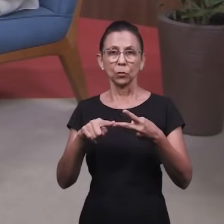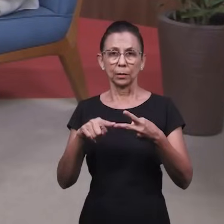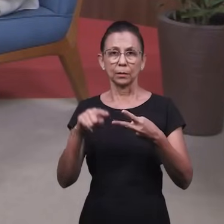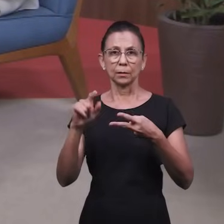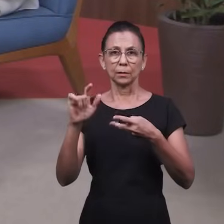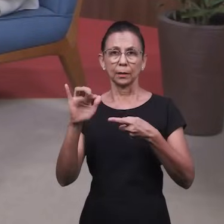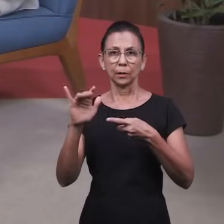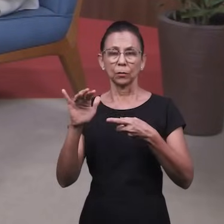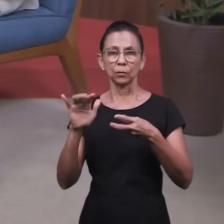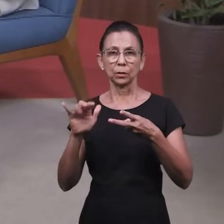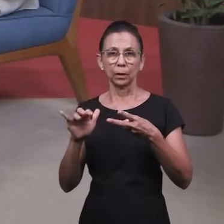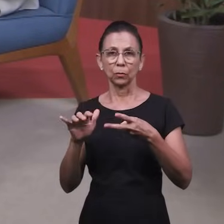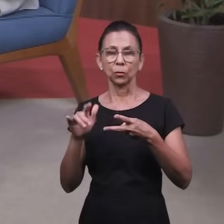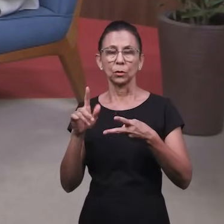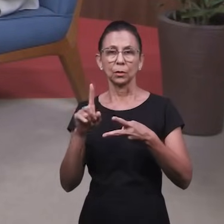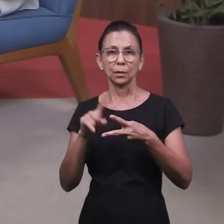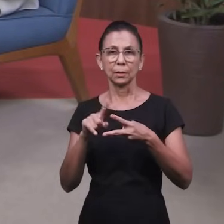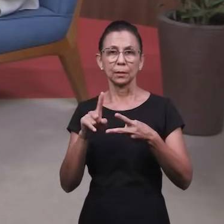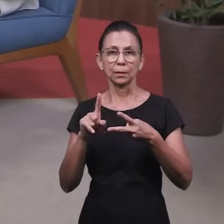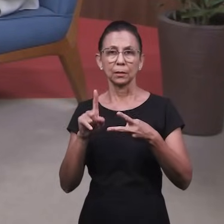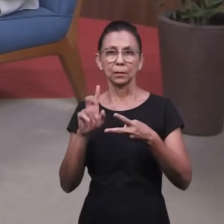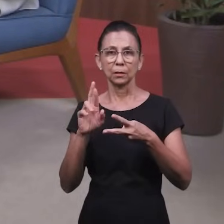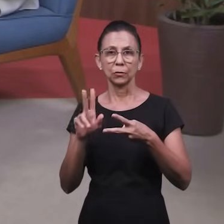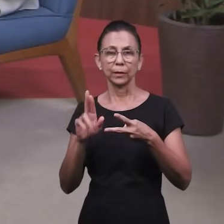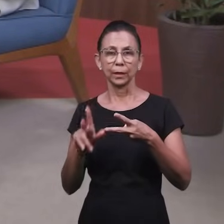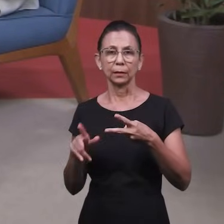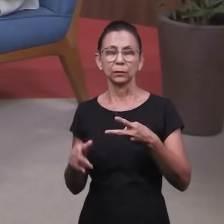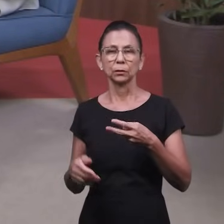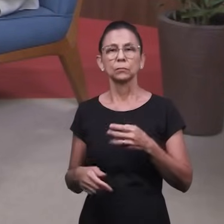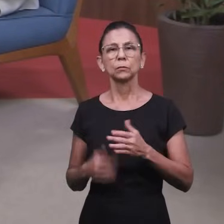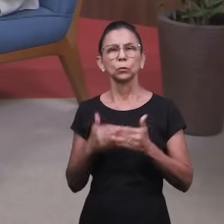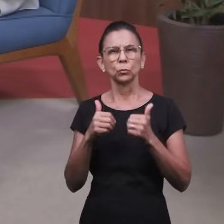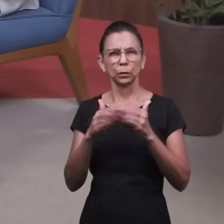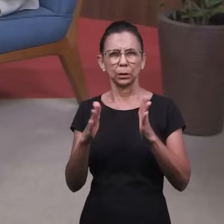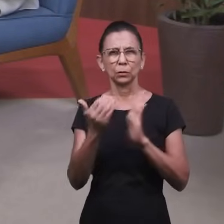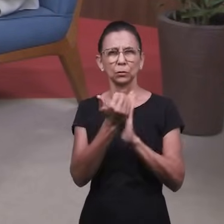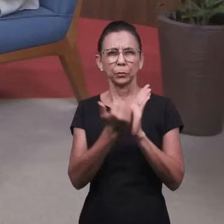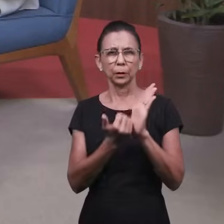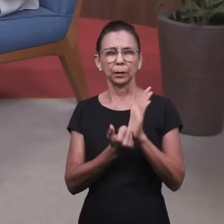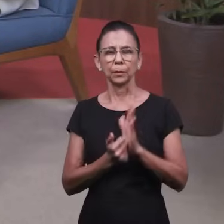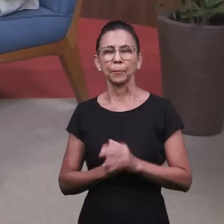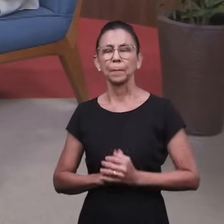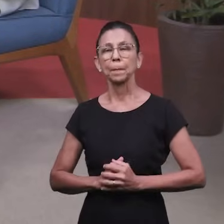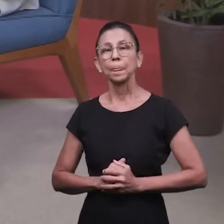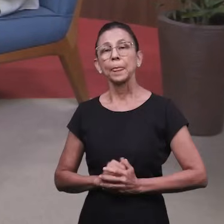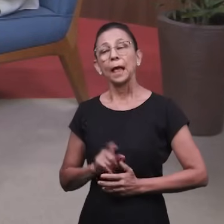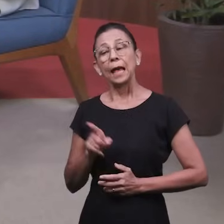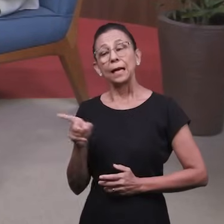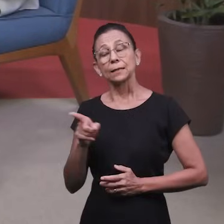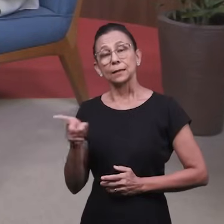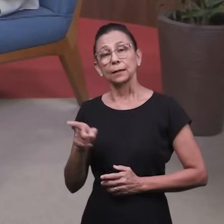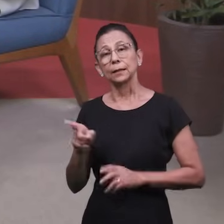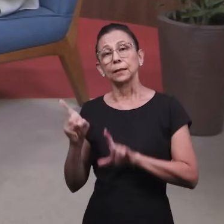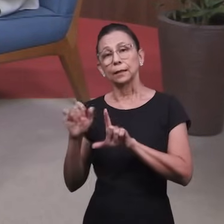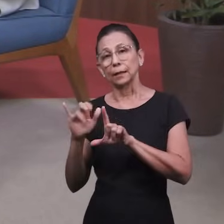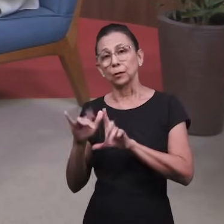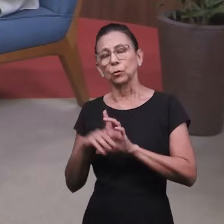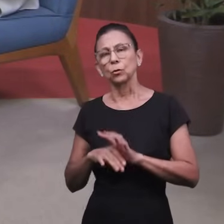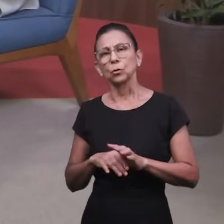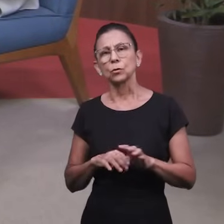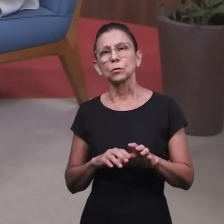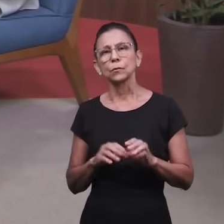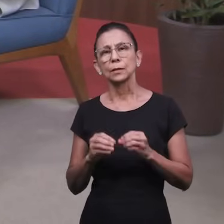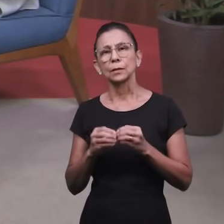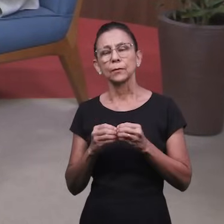agora é para você, ao acessar o WhatsApp, você vai ver lá que tem uma pergunta. Essa pergunta é para